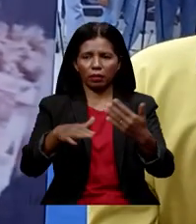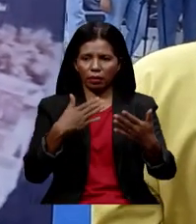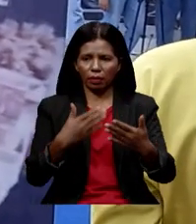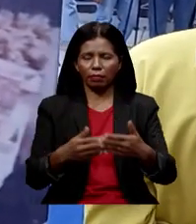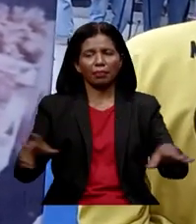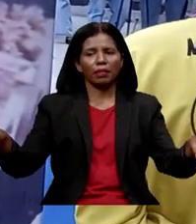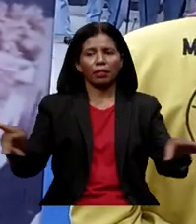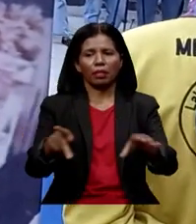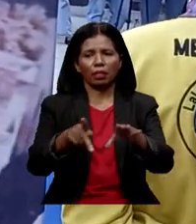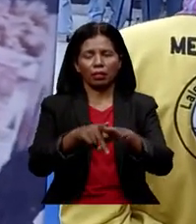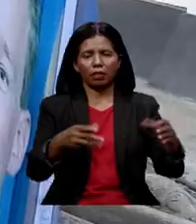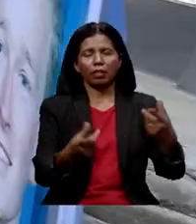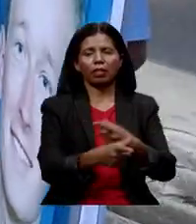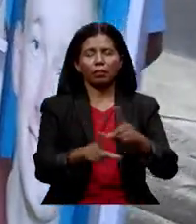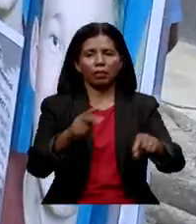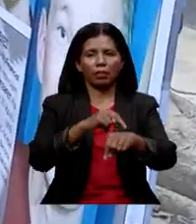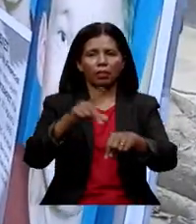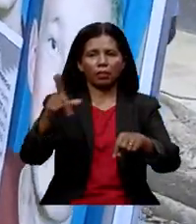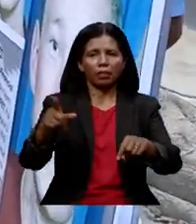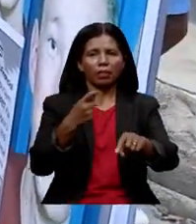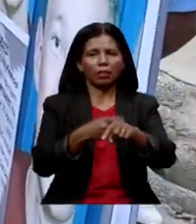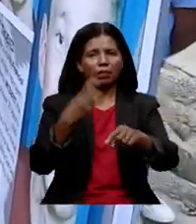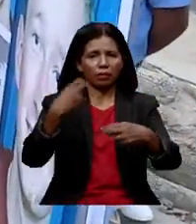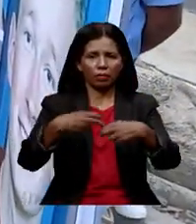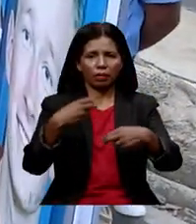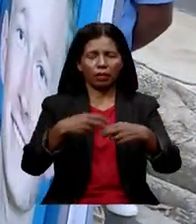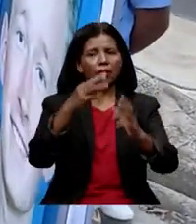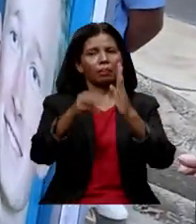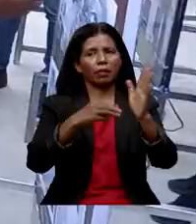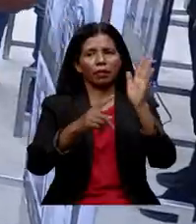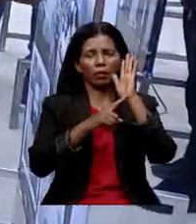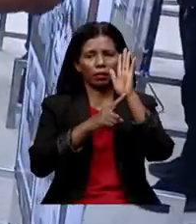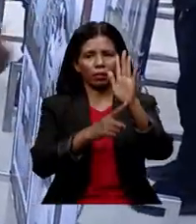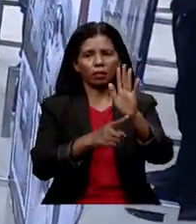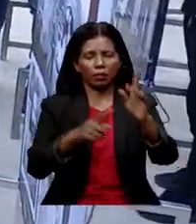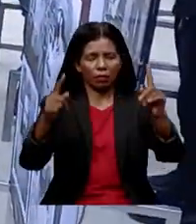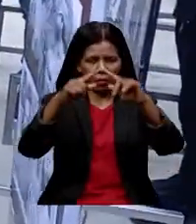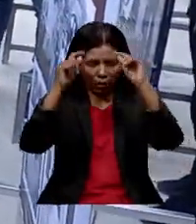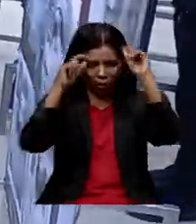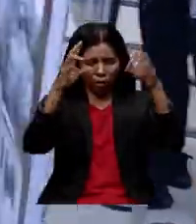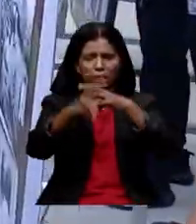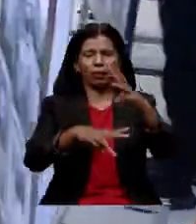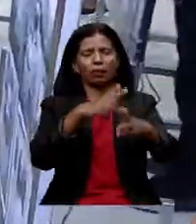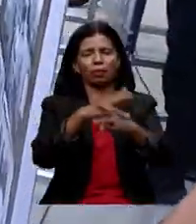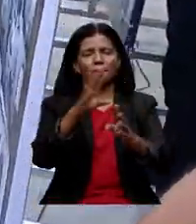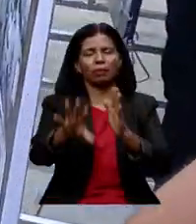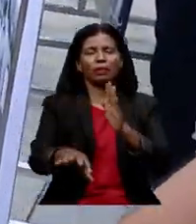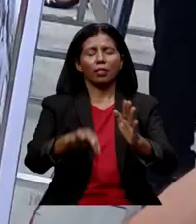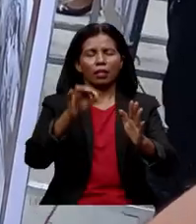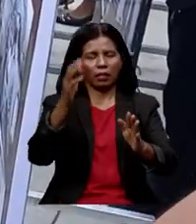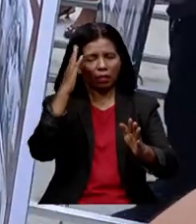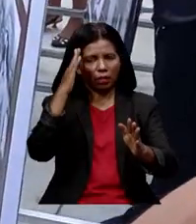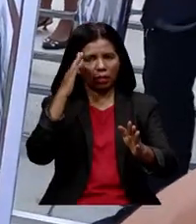pela parte da luta libertação nacional. Também é um momento difícil. Média macfosai situação timornian ba mundo, onde retan mos